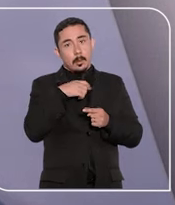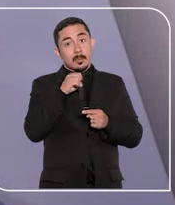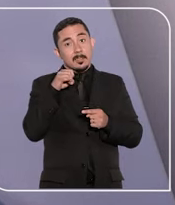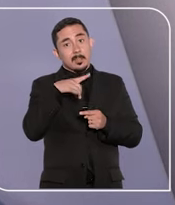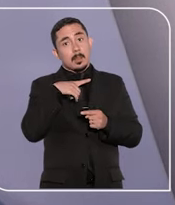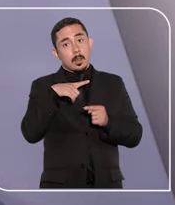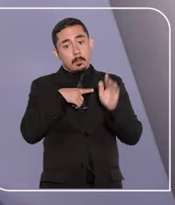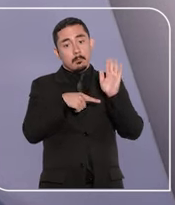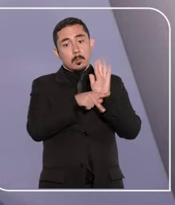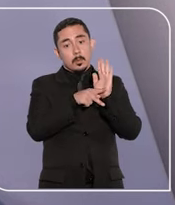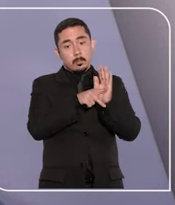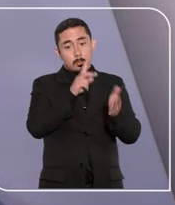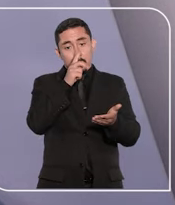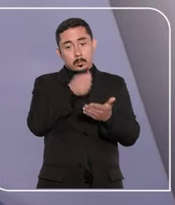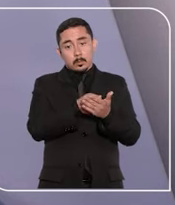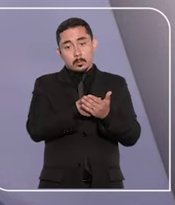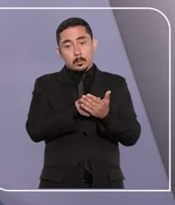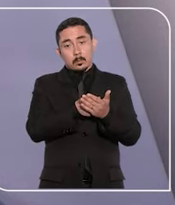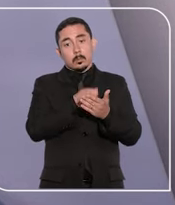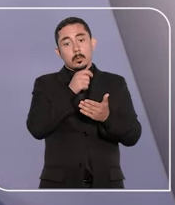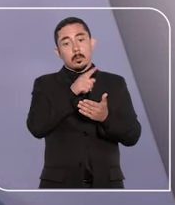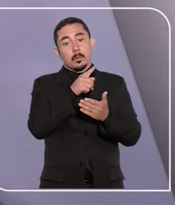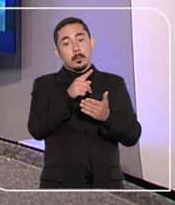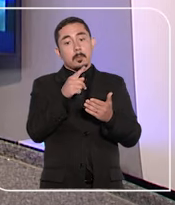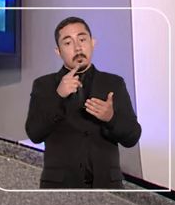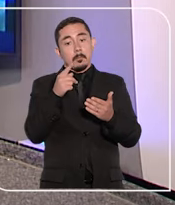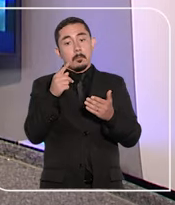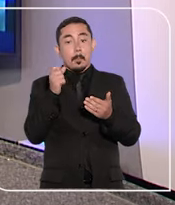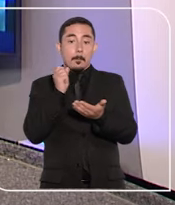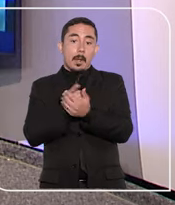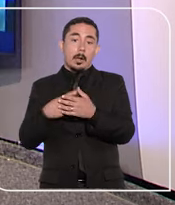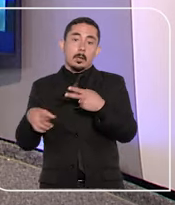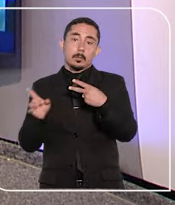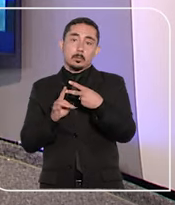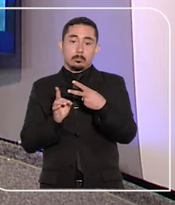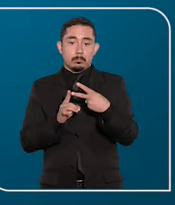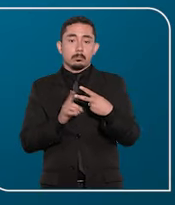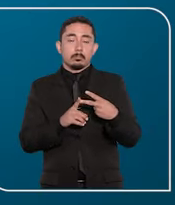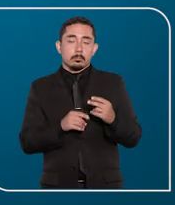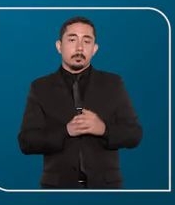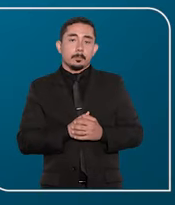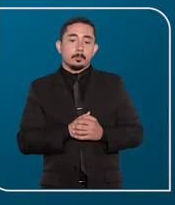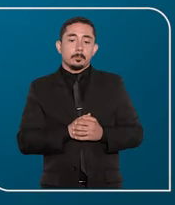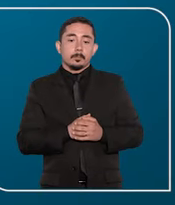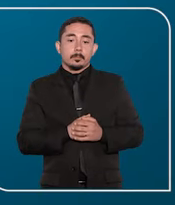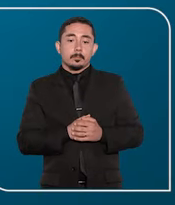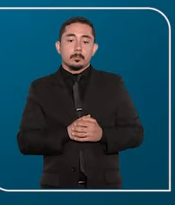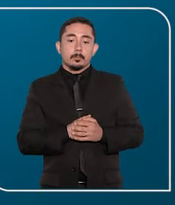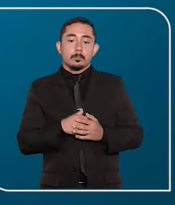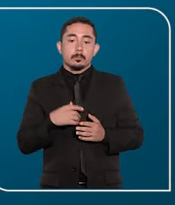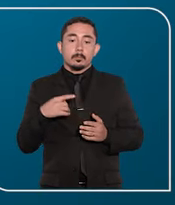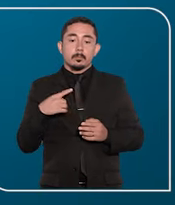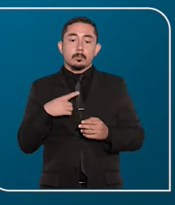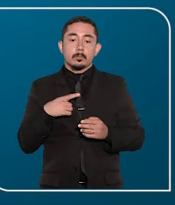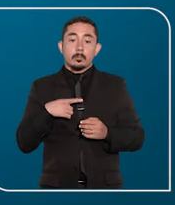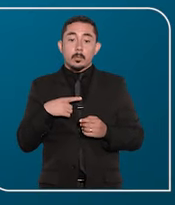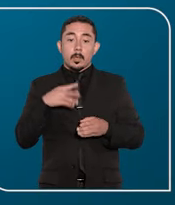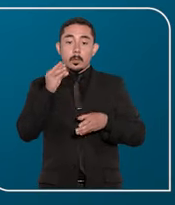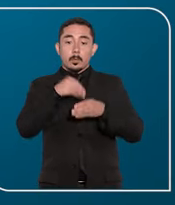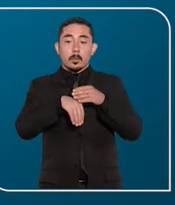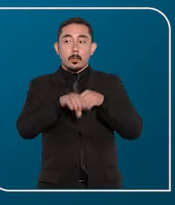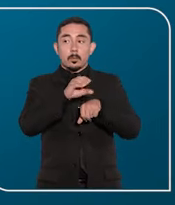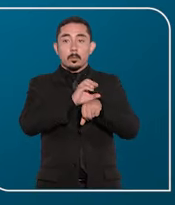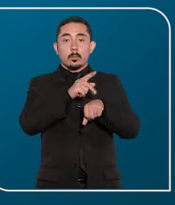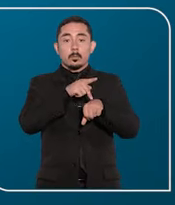norteiam a condenação ao pagamento da verba sucumbencial. Nós temos um dispositivo no Código de Processo Civil,